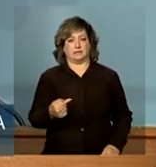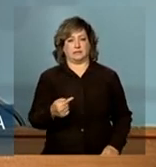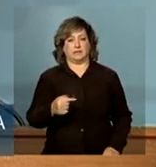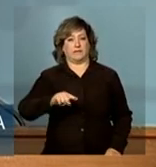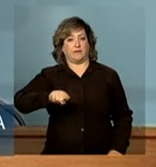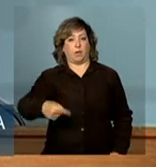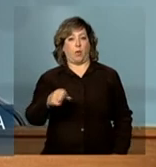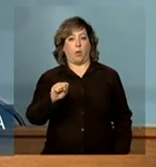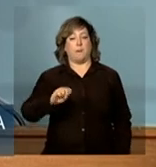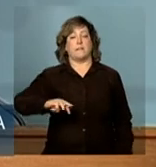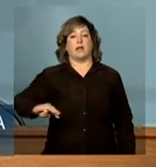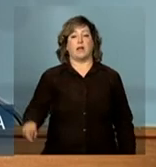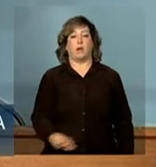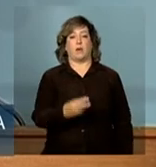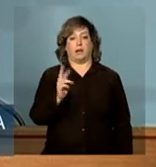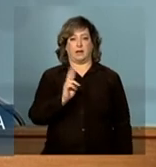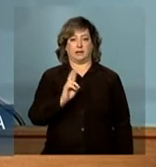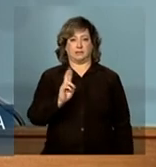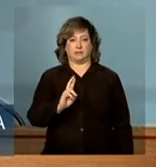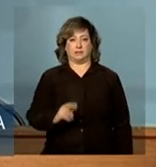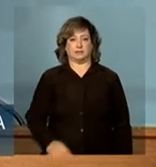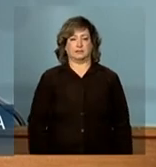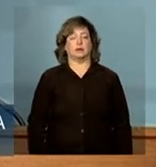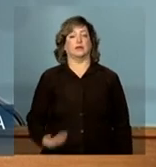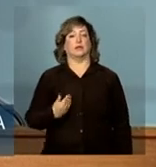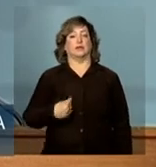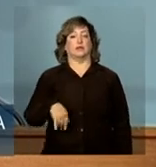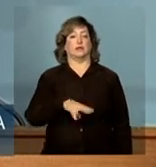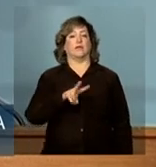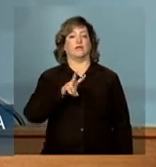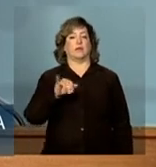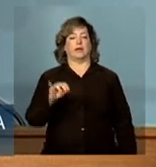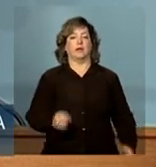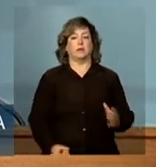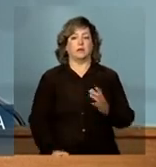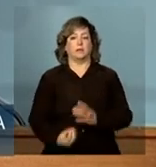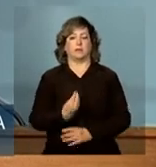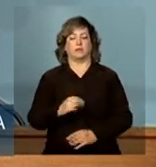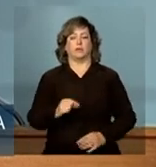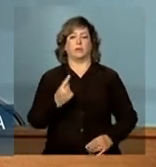milhões de reais. Nós vamos implantar uma